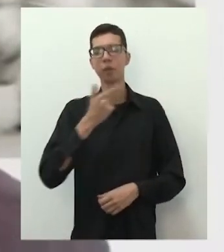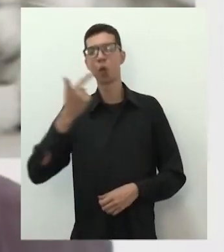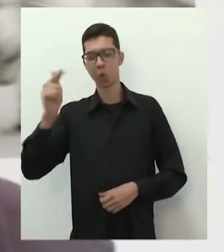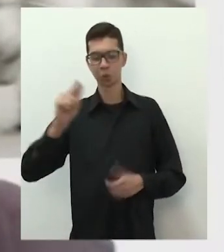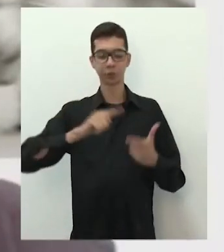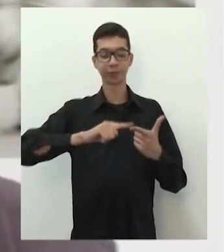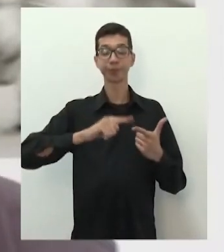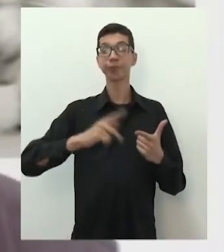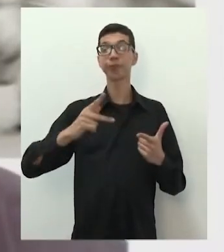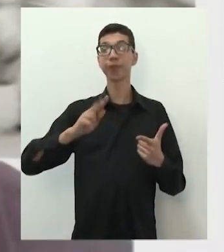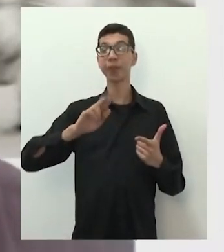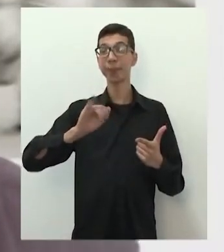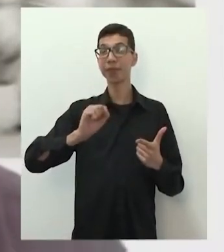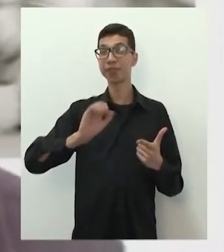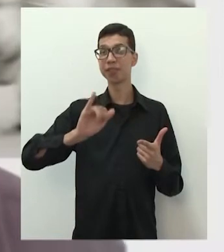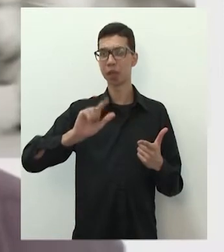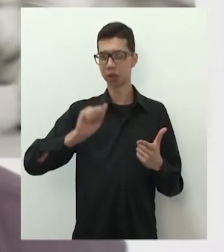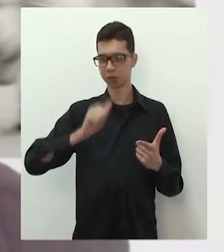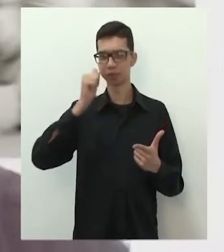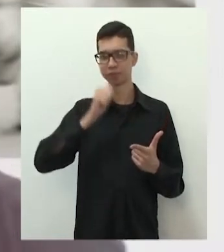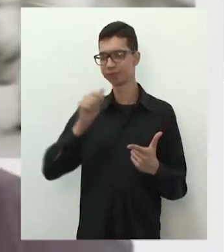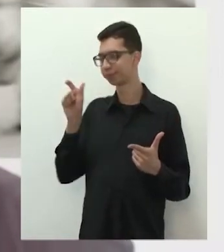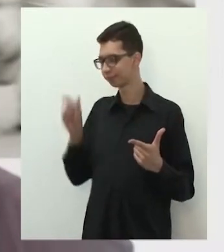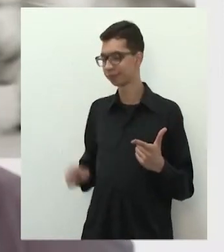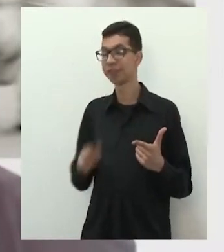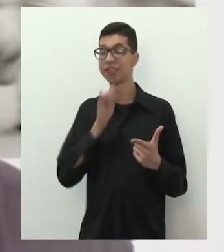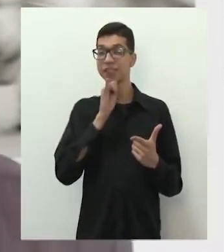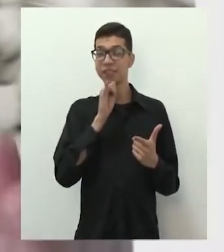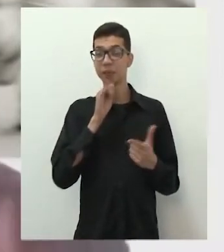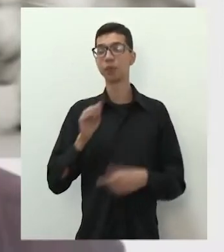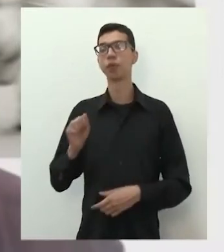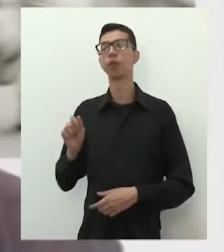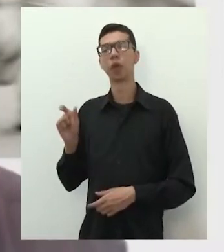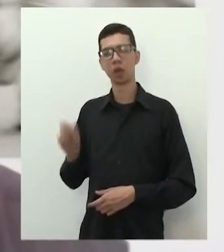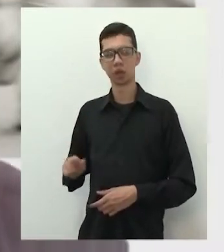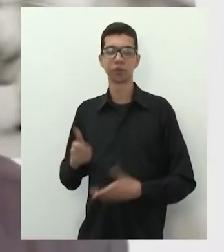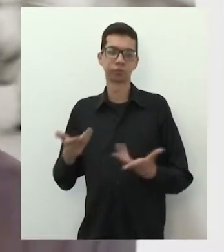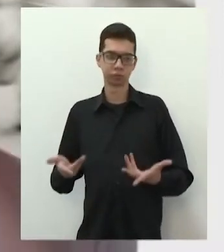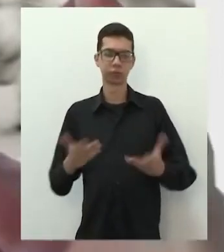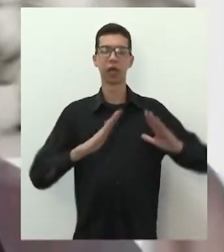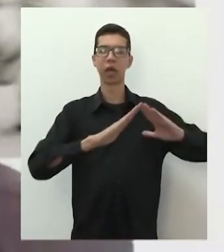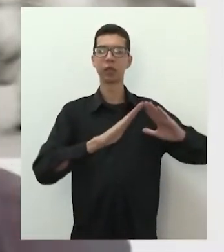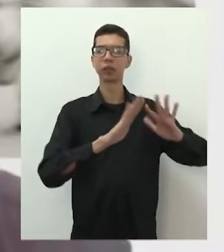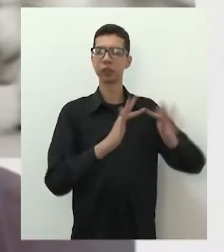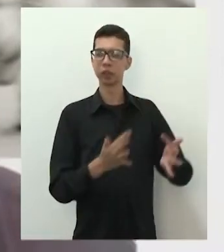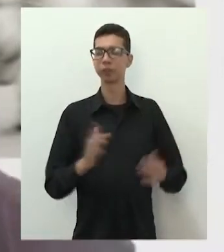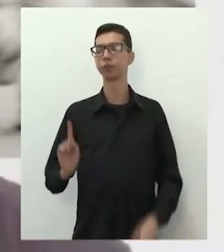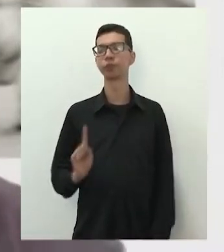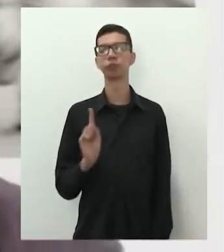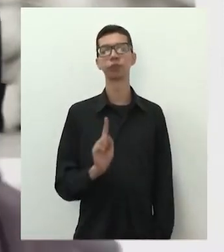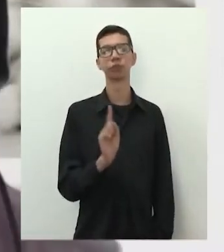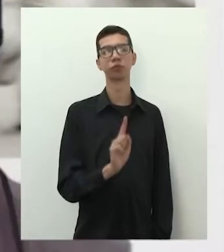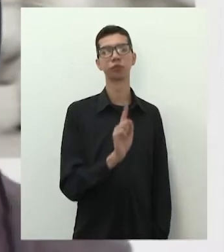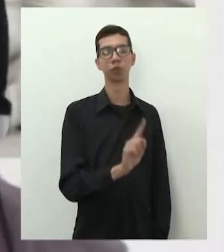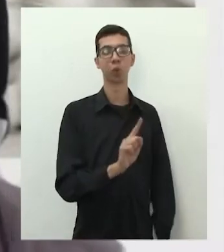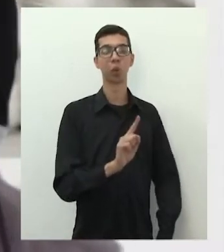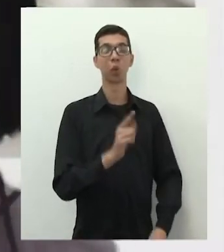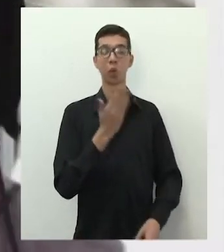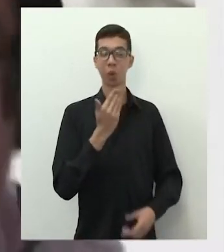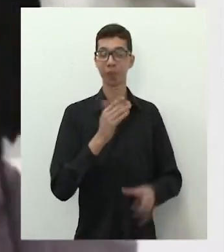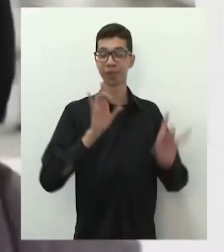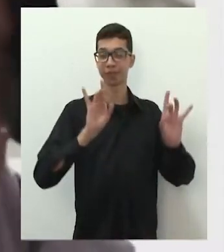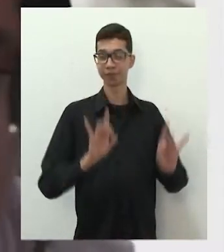olha a casinha dela e fala assim, que bosta que eu tô. Que coisinha é essa minha perto da Tânia, que